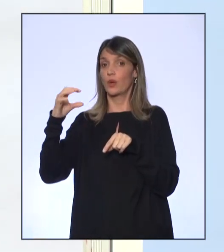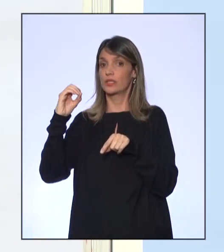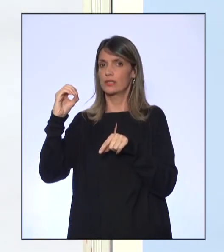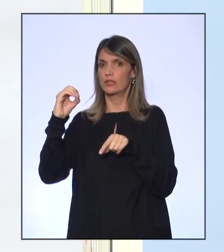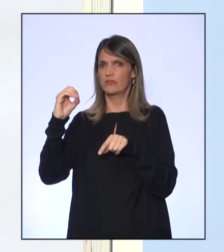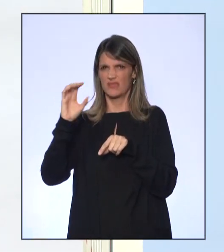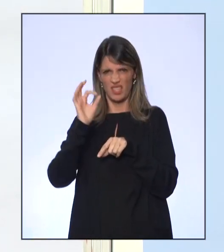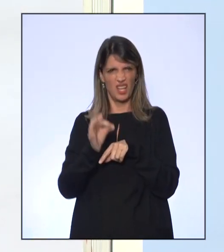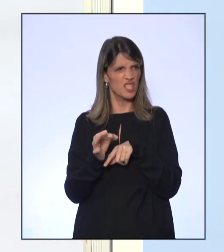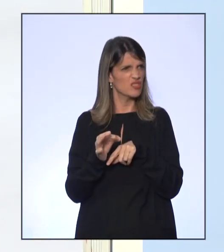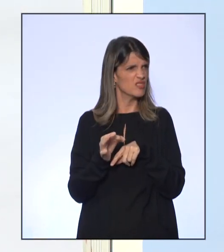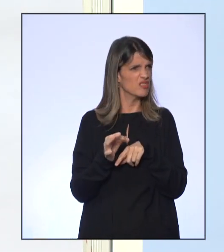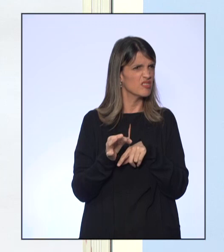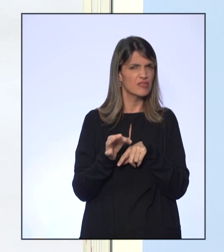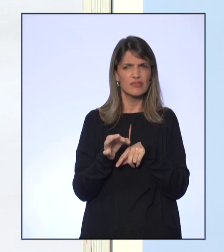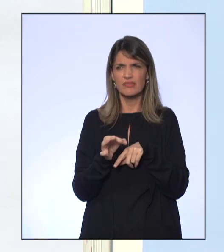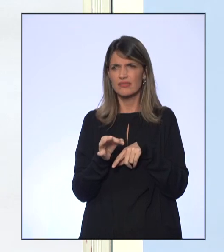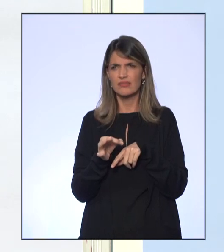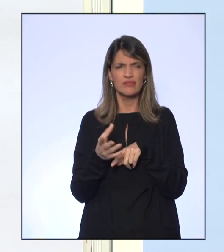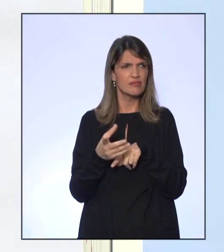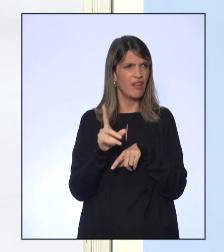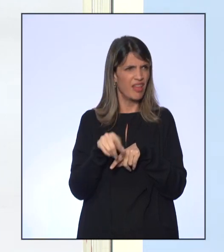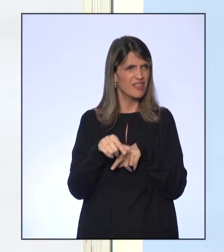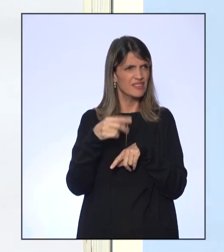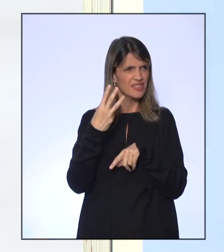errado? Era 37, não é?